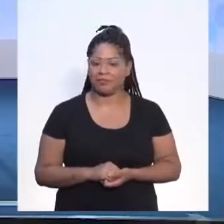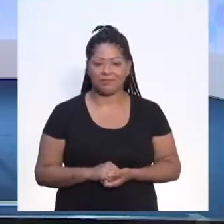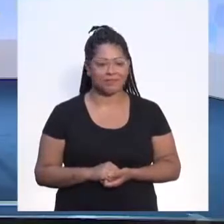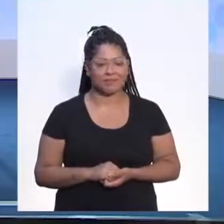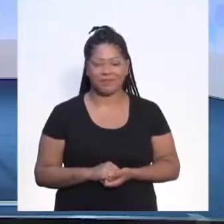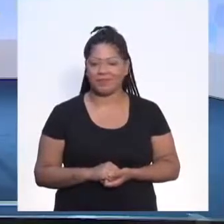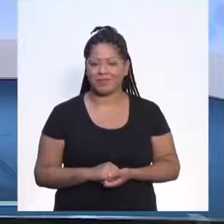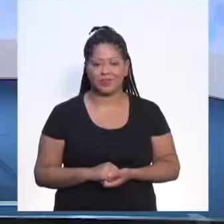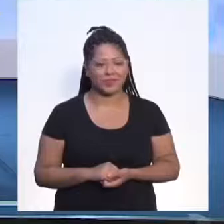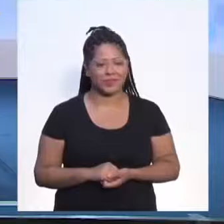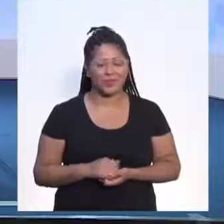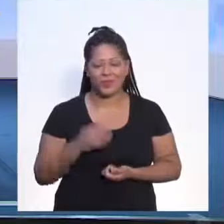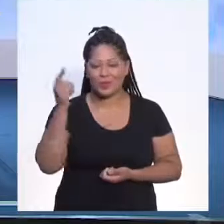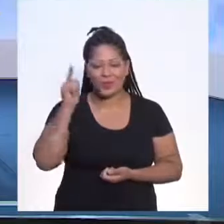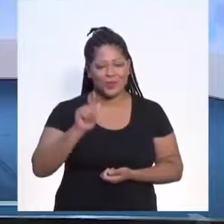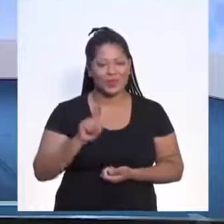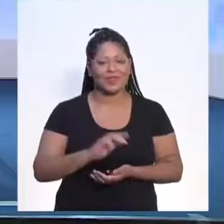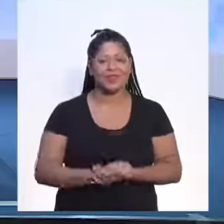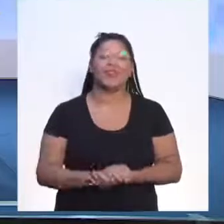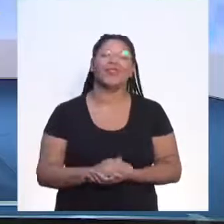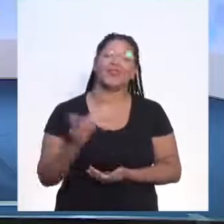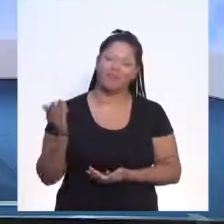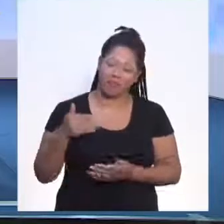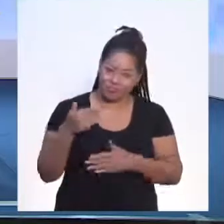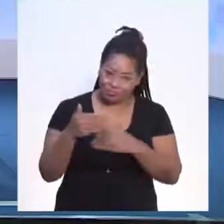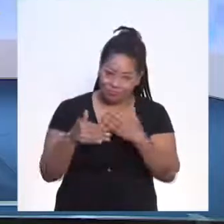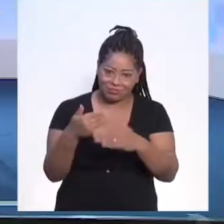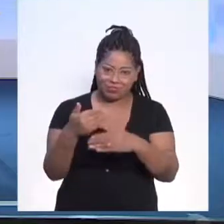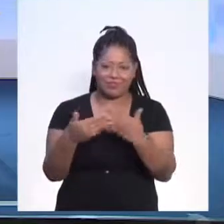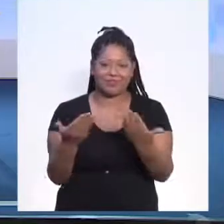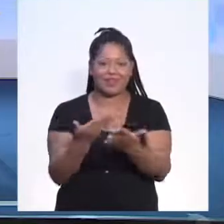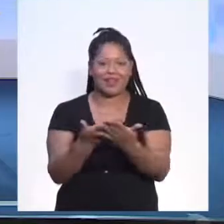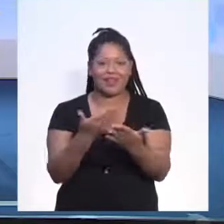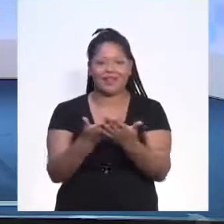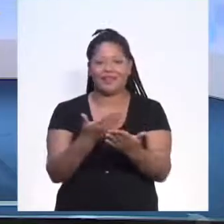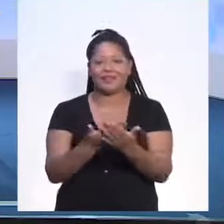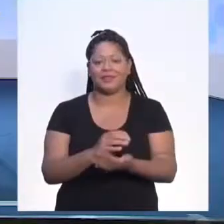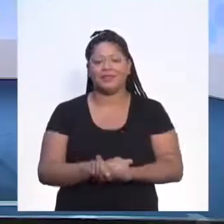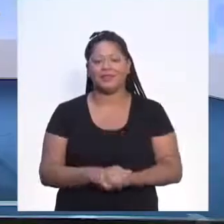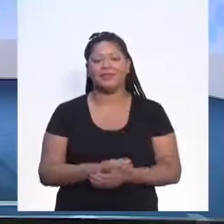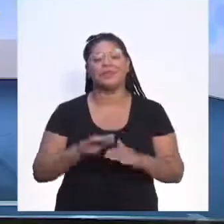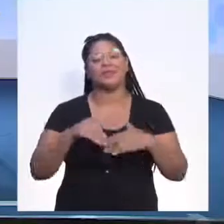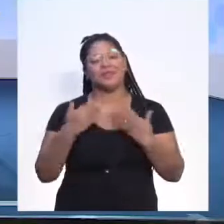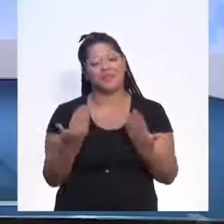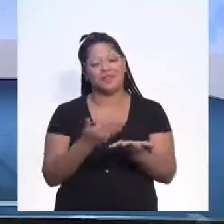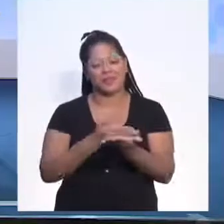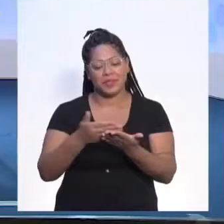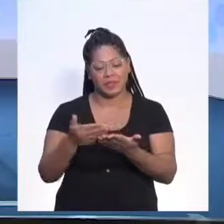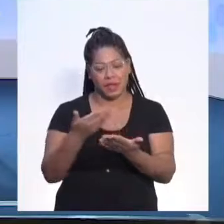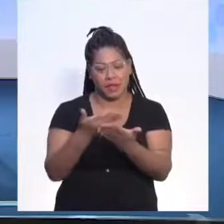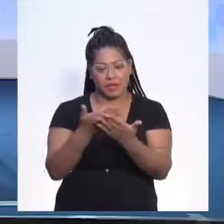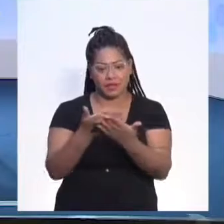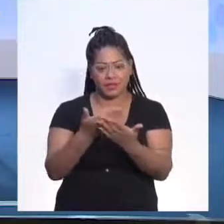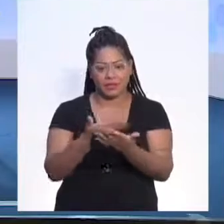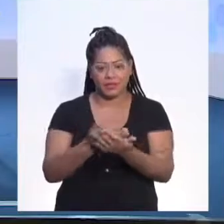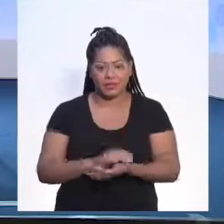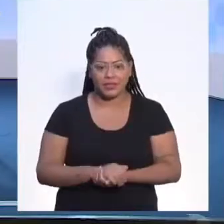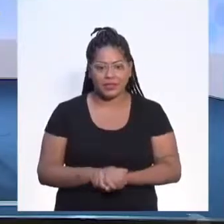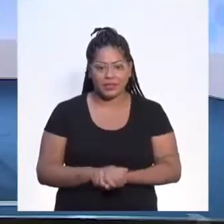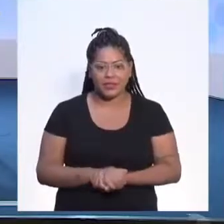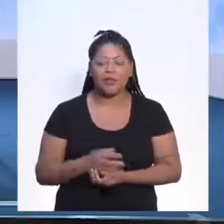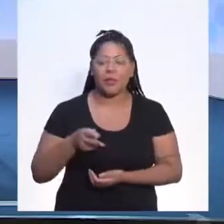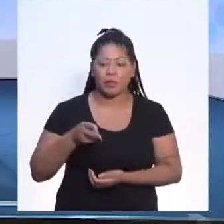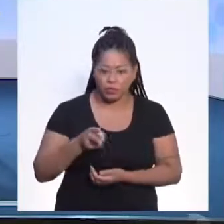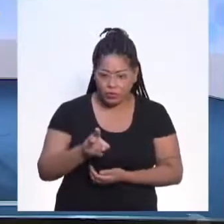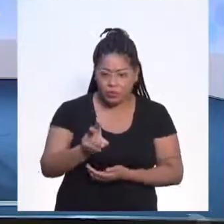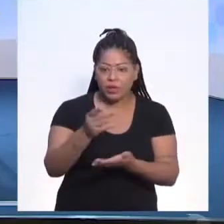Não? Então vamos Ah, prosseguir, né? Vamos prosseguindo. Não? Não. Então, vamos seguir aqui com a. Vamos seguir com a Vamos